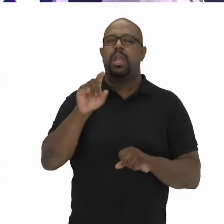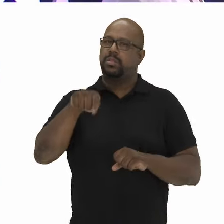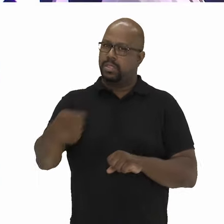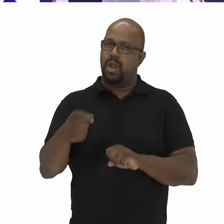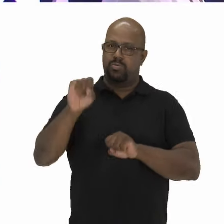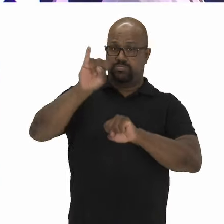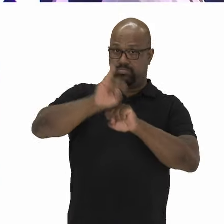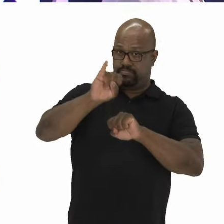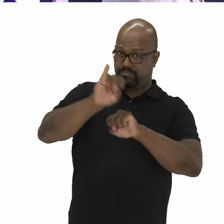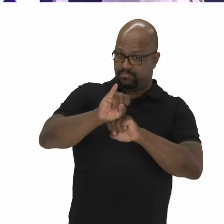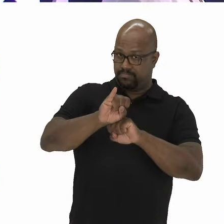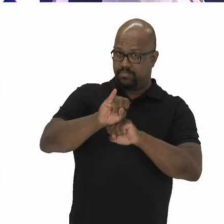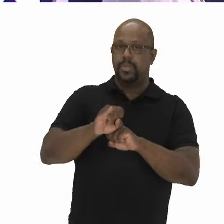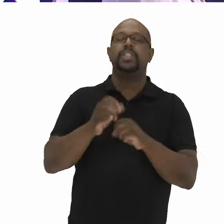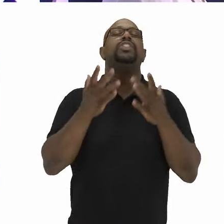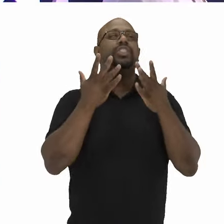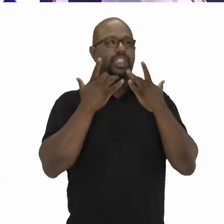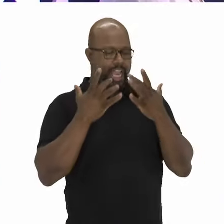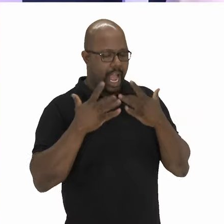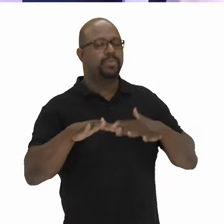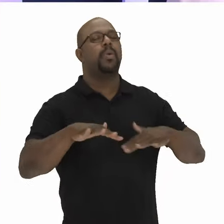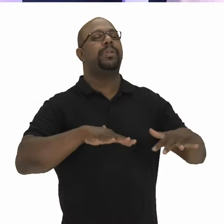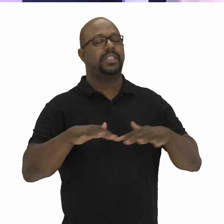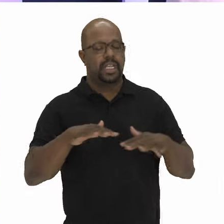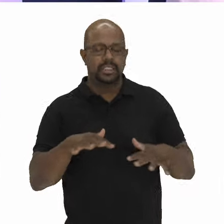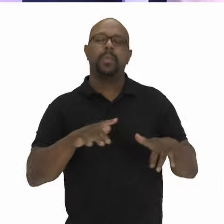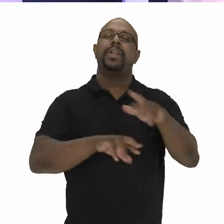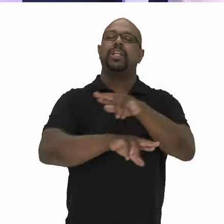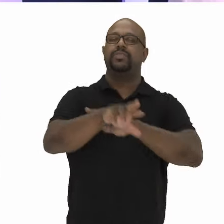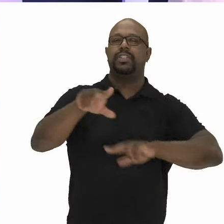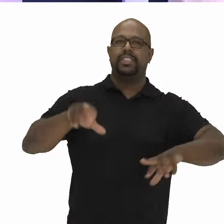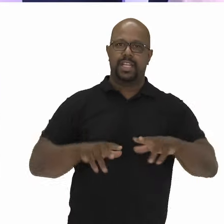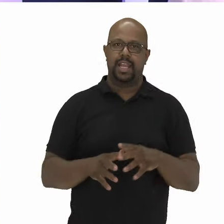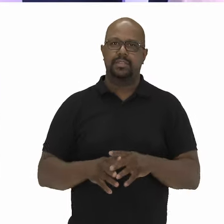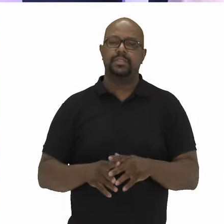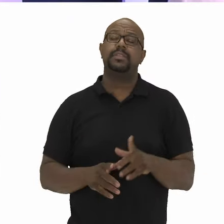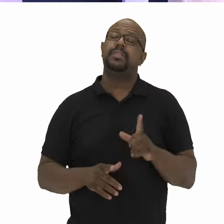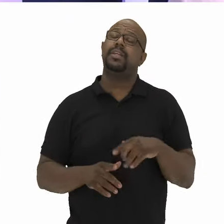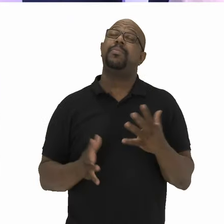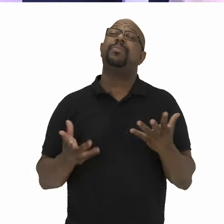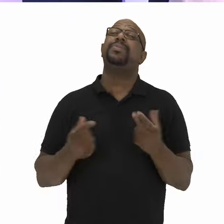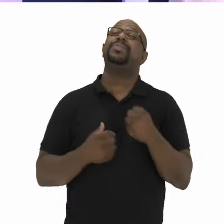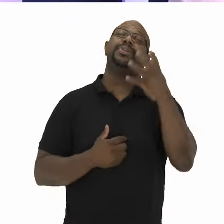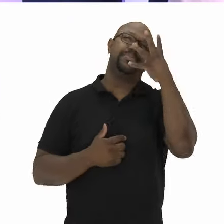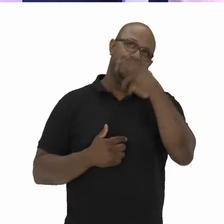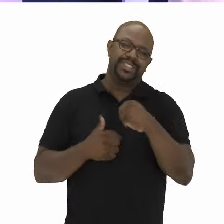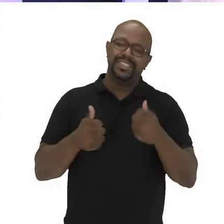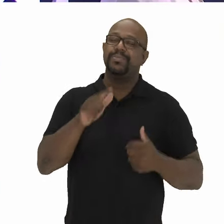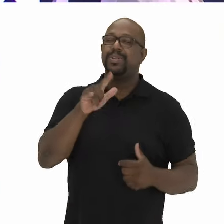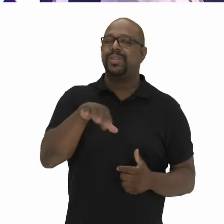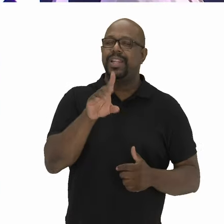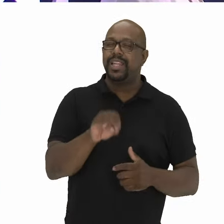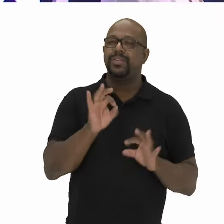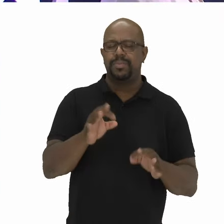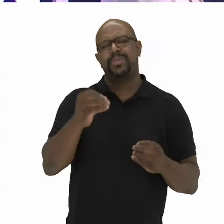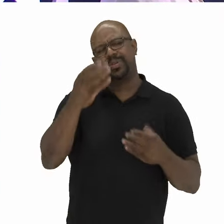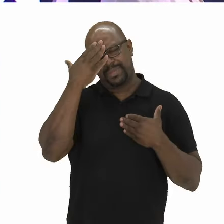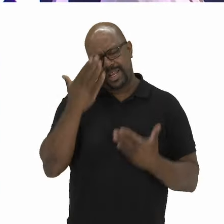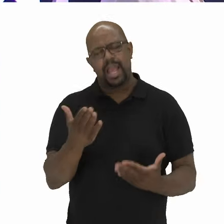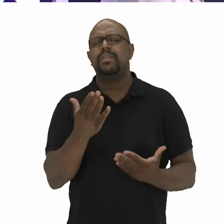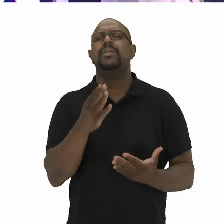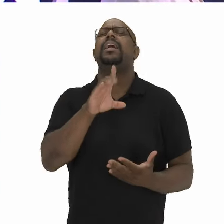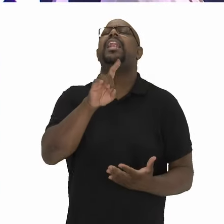e os cisos teatro de mobilização pela diversidade que é muito bonito muito lindo